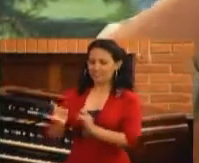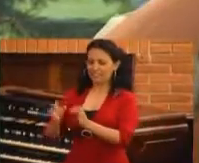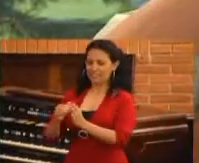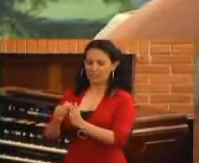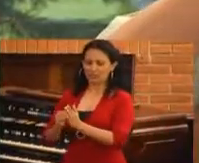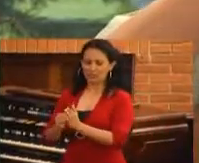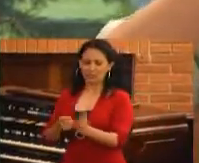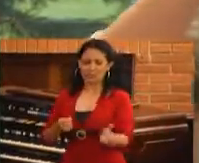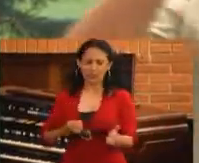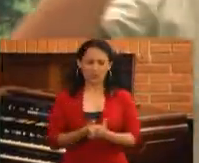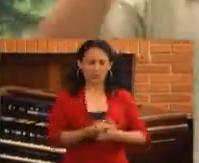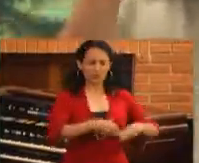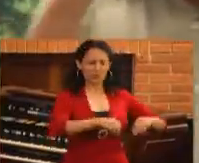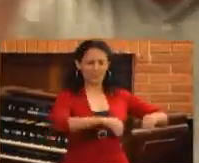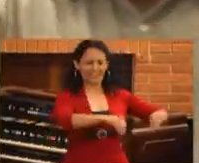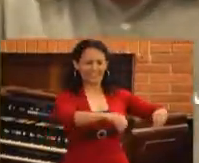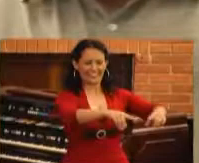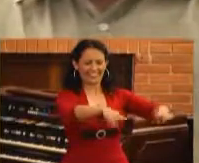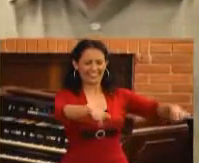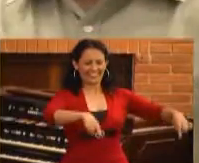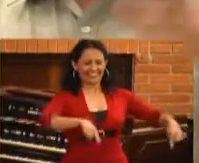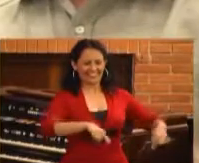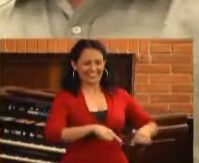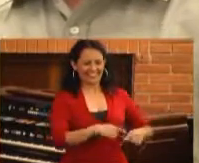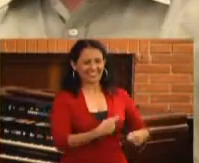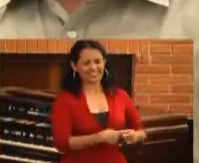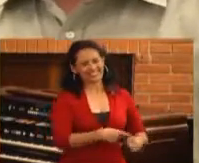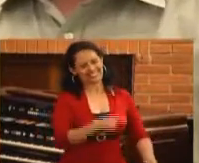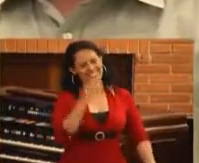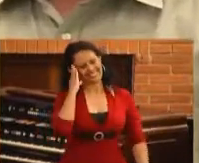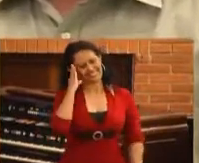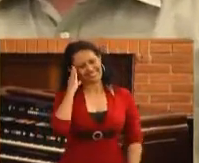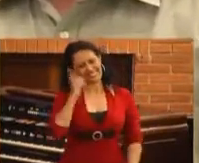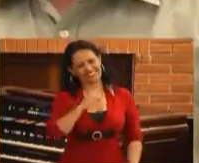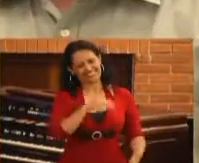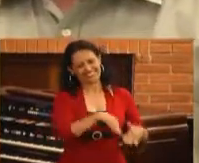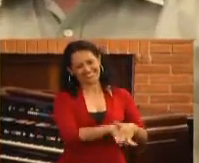E a pessoa percebe que existe aquele tesouro.